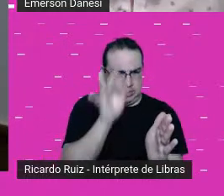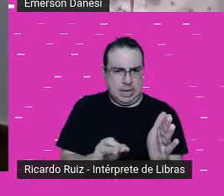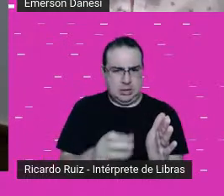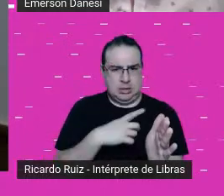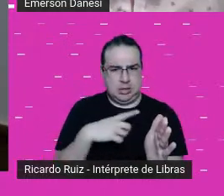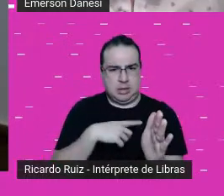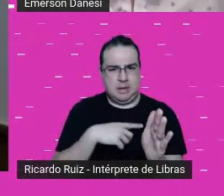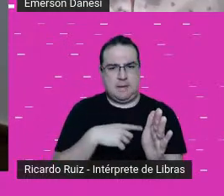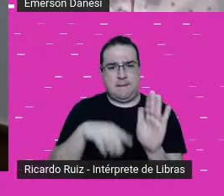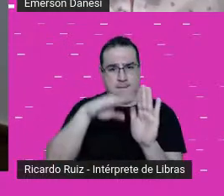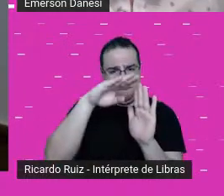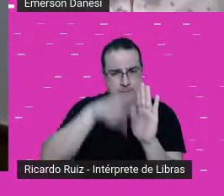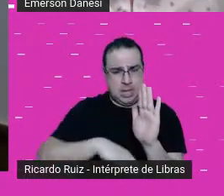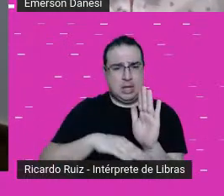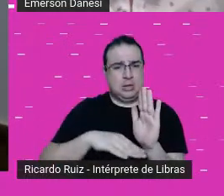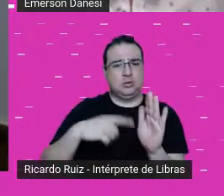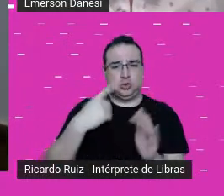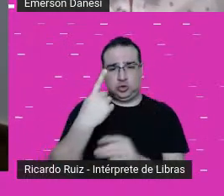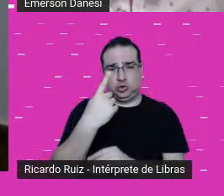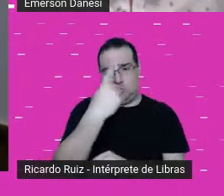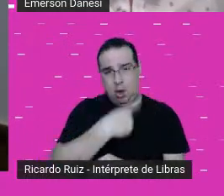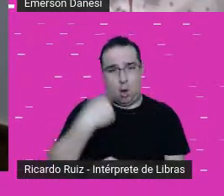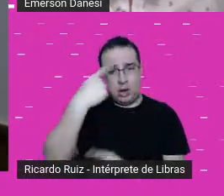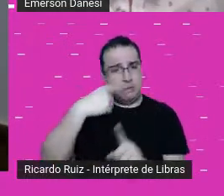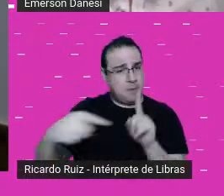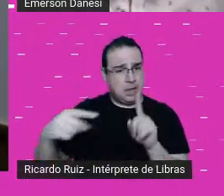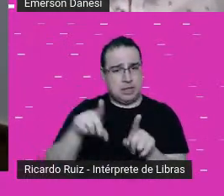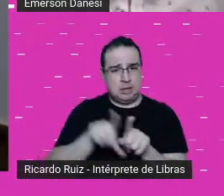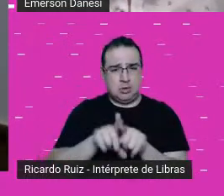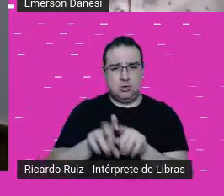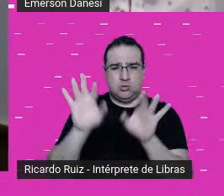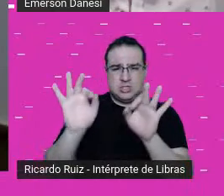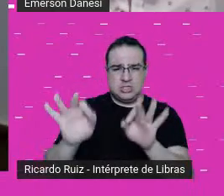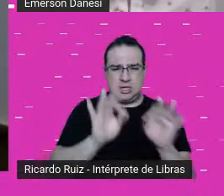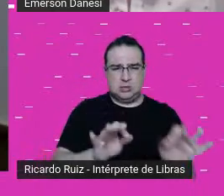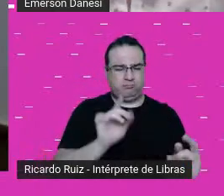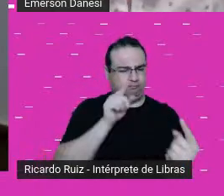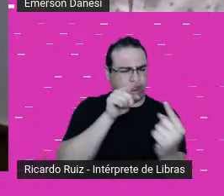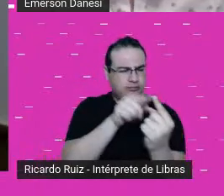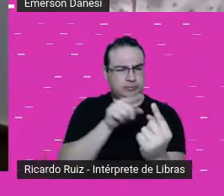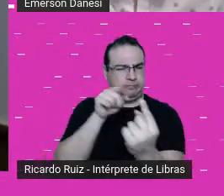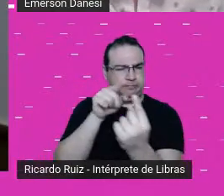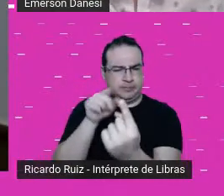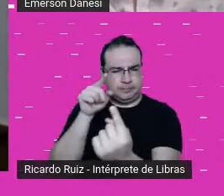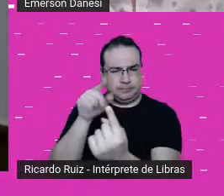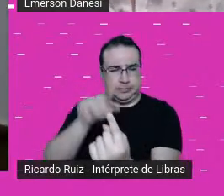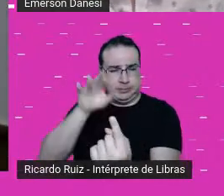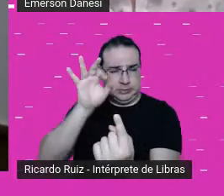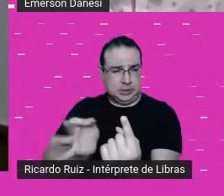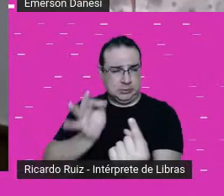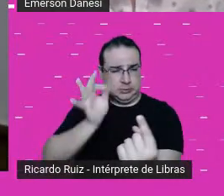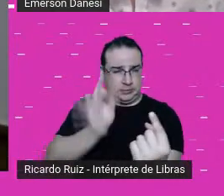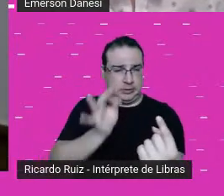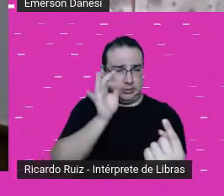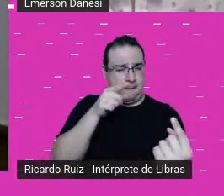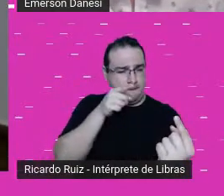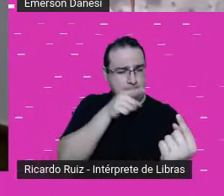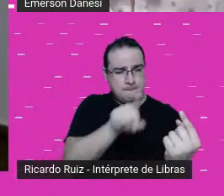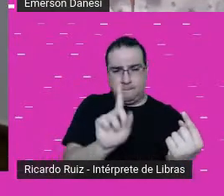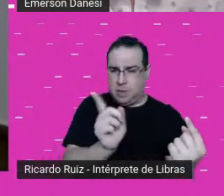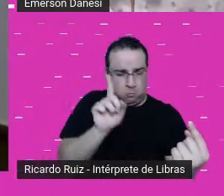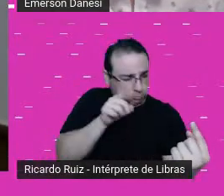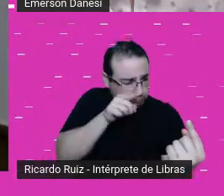menos de uma hora e meia, tinha que ser enxuto, tudo tinha que estar no lugar certo, tudo era muito preciso. Essa precisão não